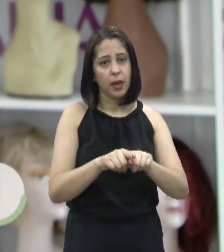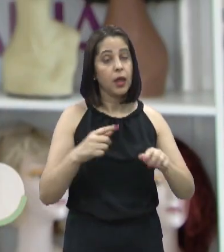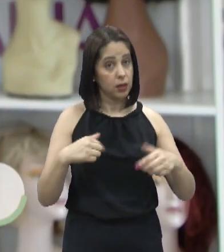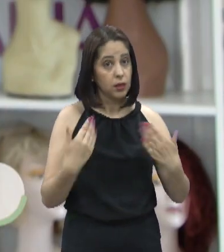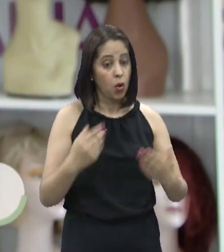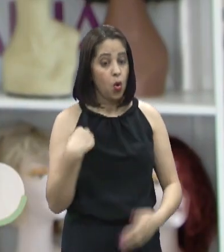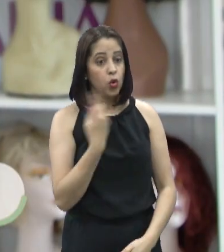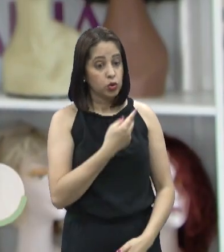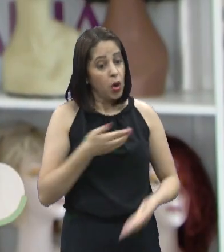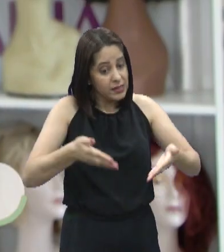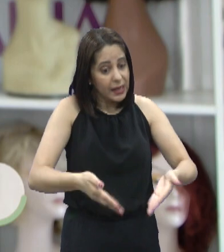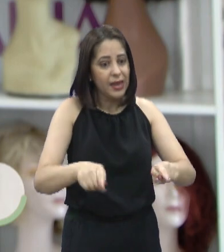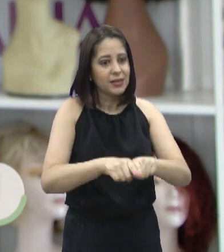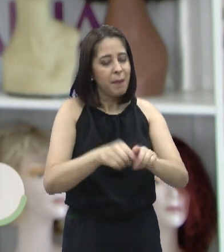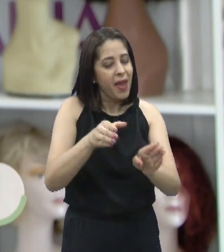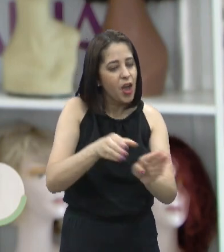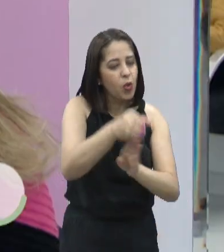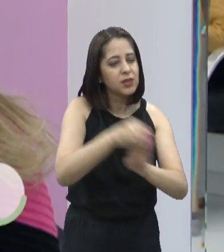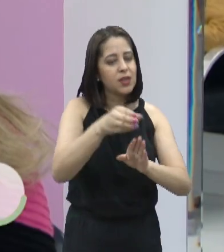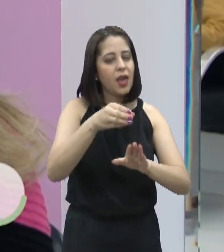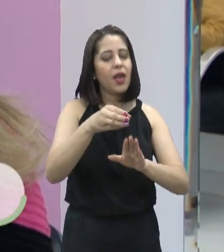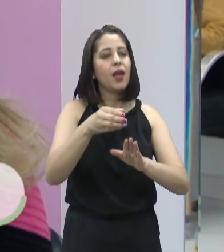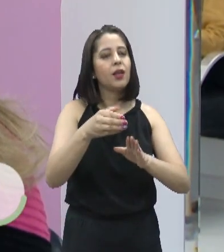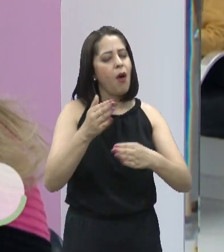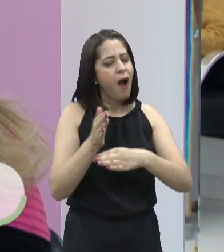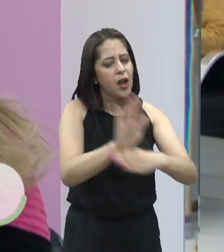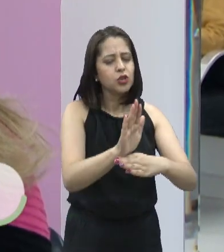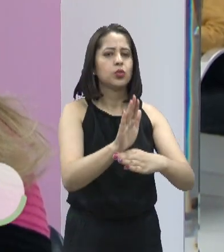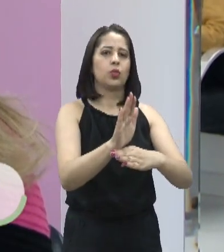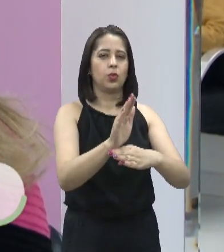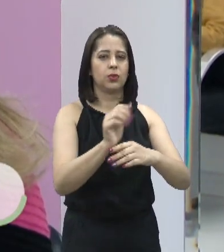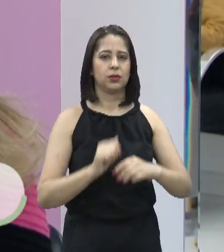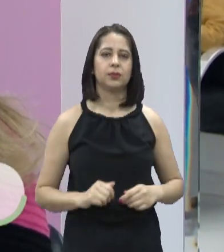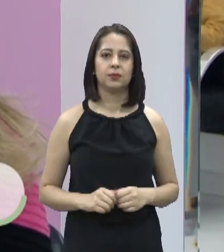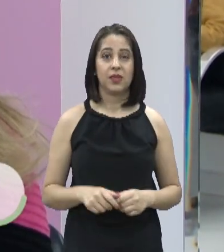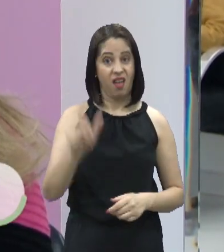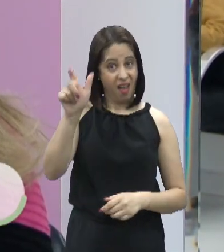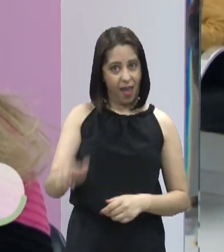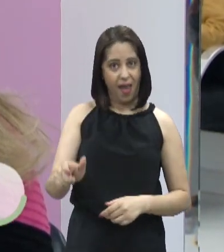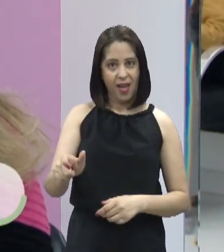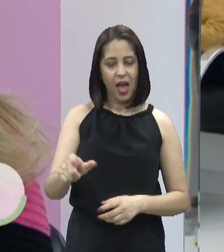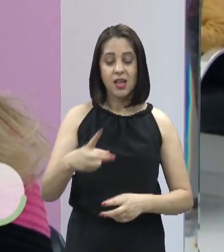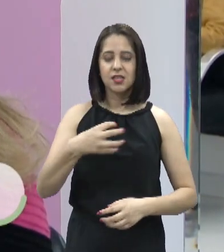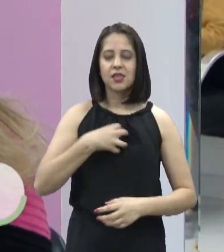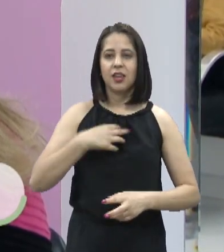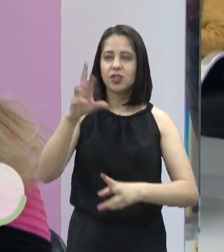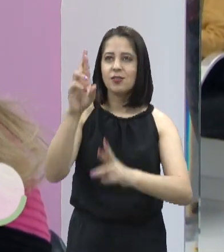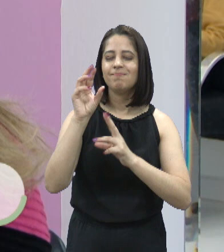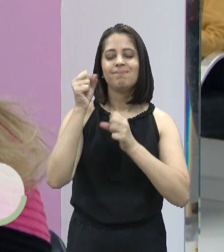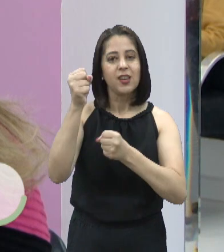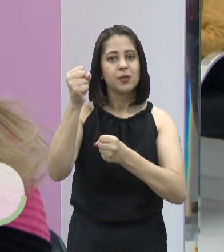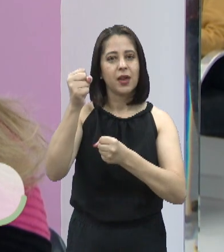para dar uma direção para elas. E a Rafaela está confiante. A mensagem que fica é que